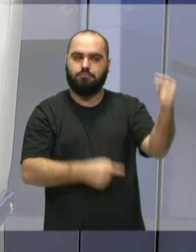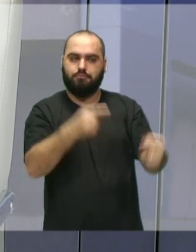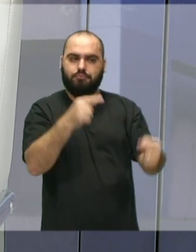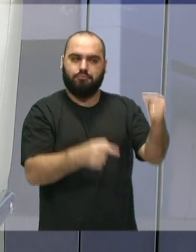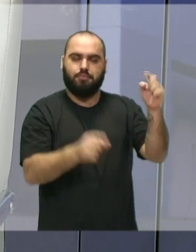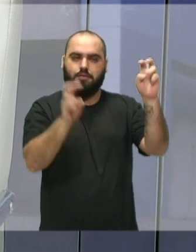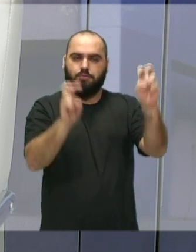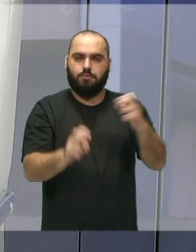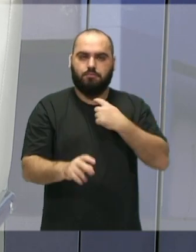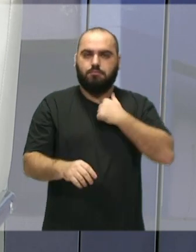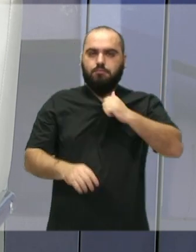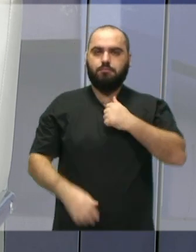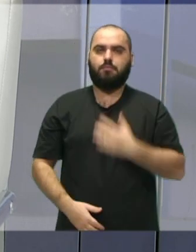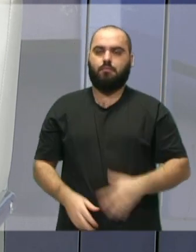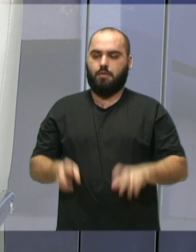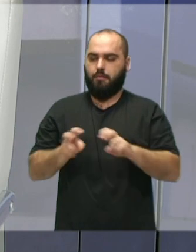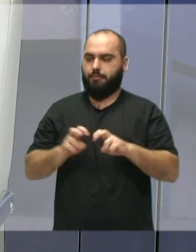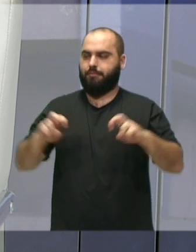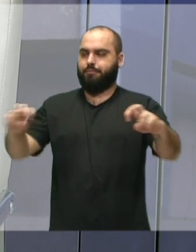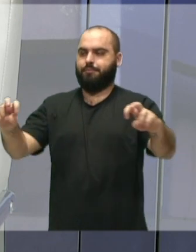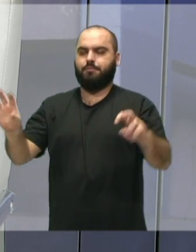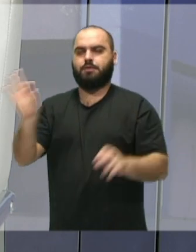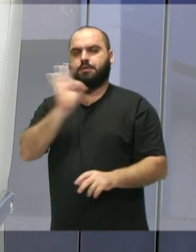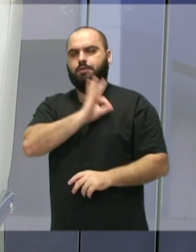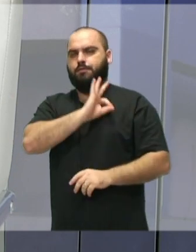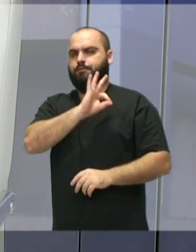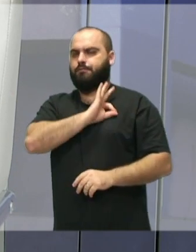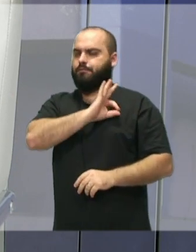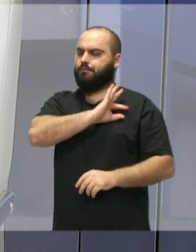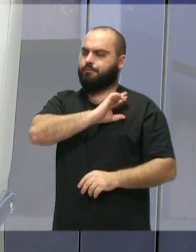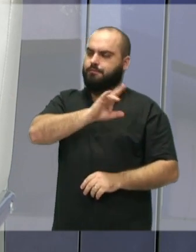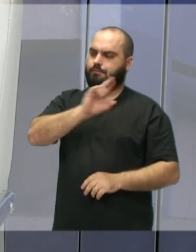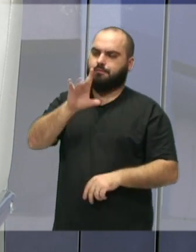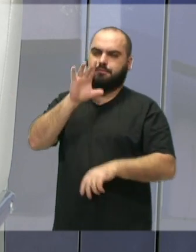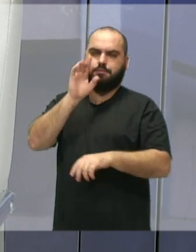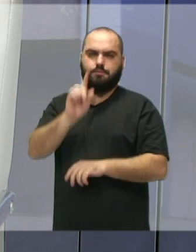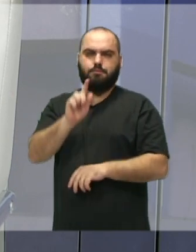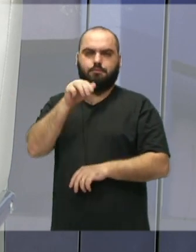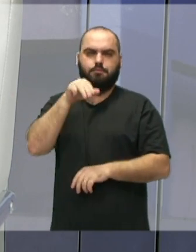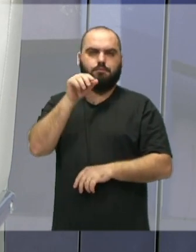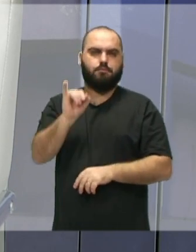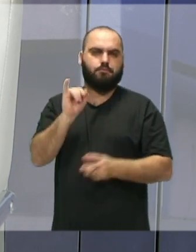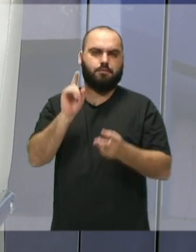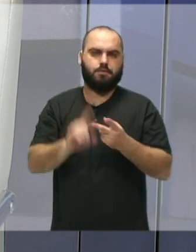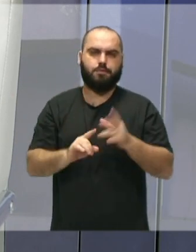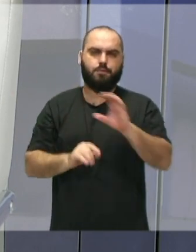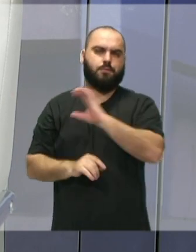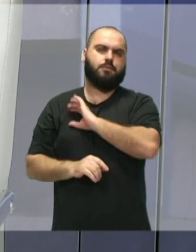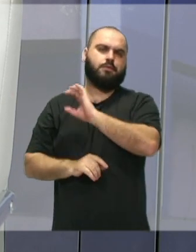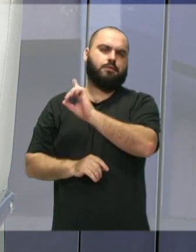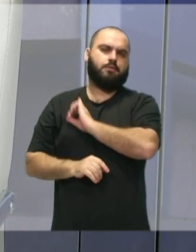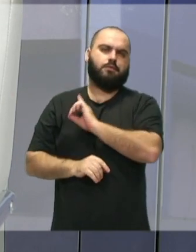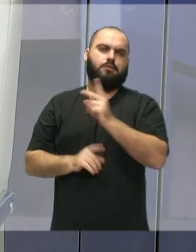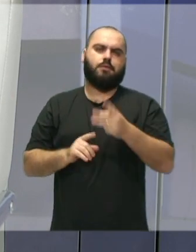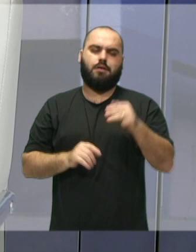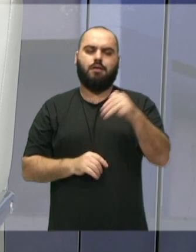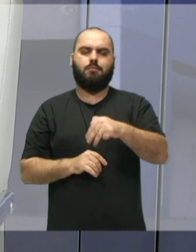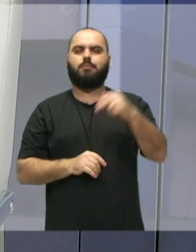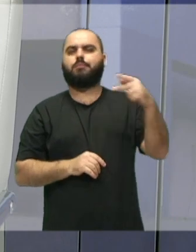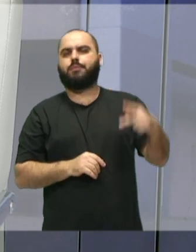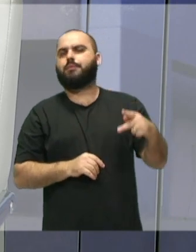Na mesa estava a Polícia Civil, Polícia Militar, Guarda Armada, Codetran, Ministério